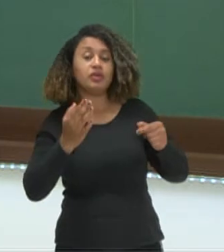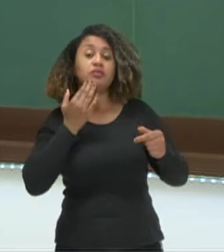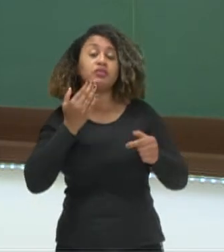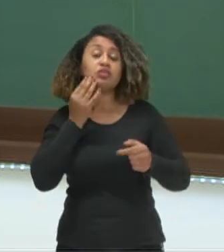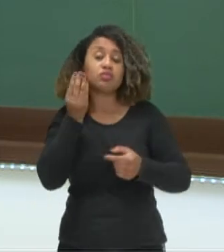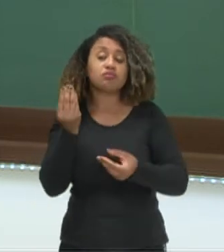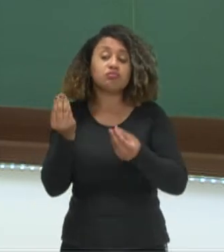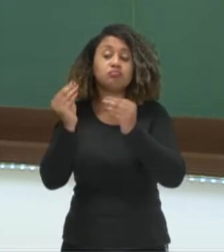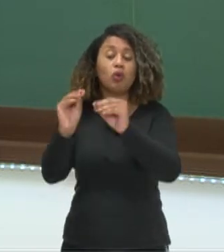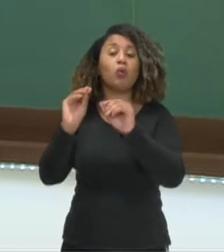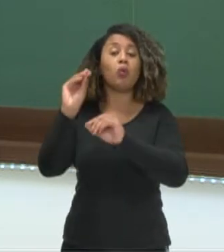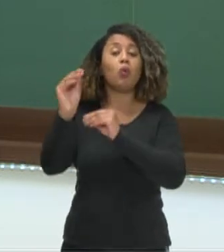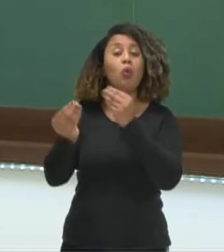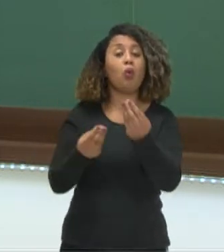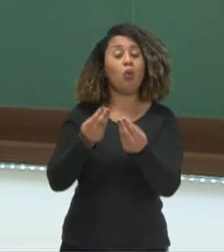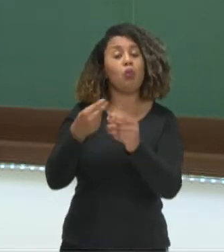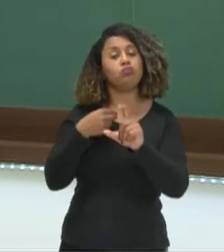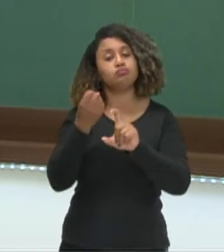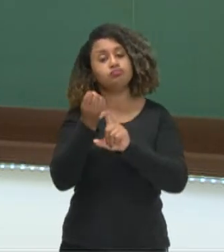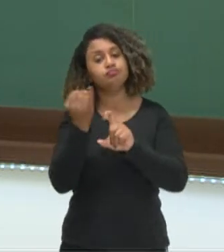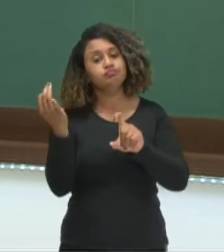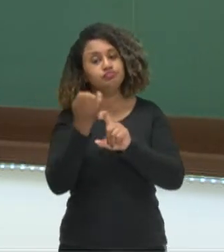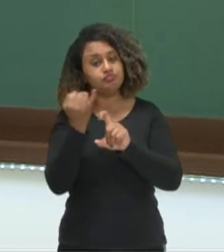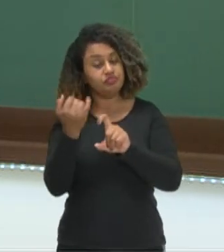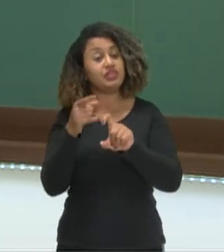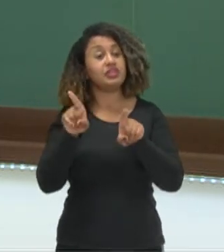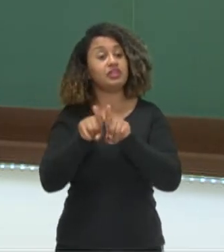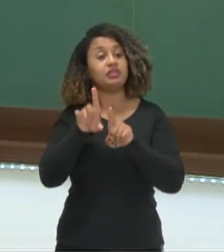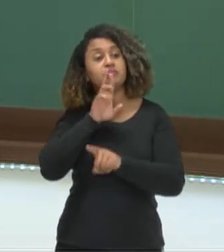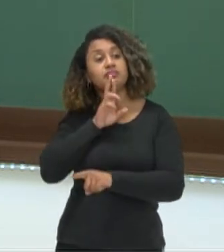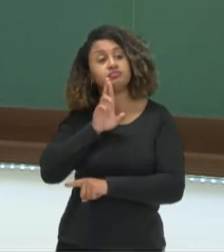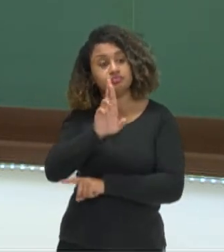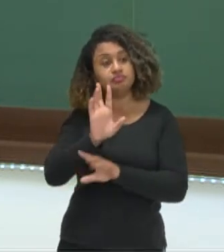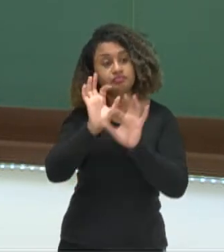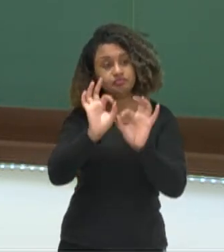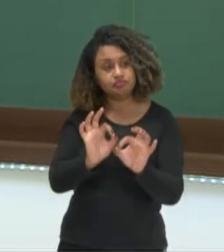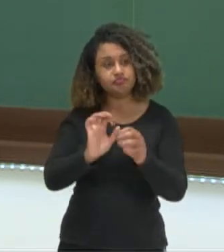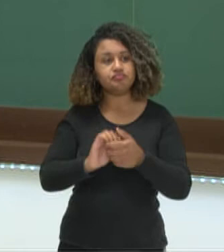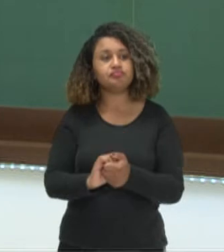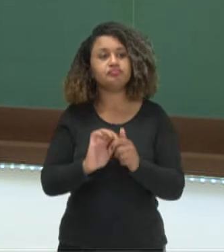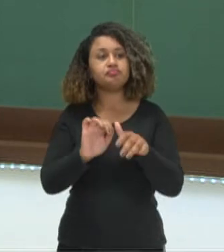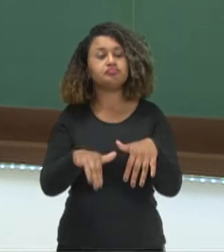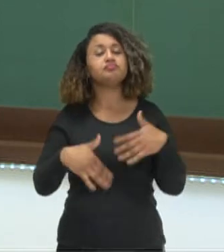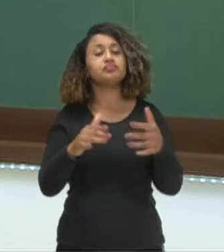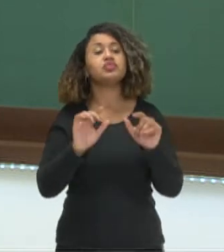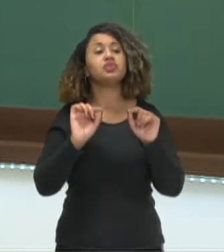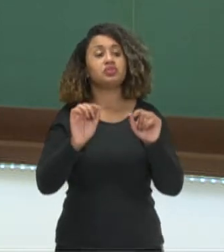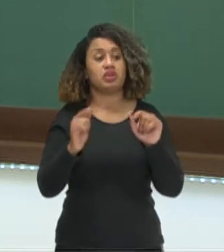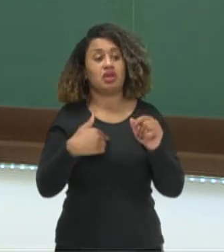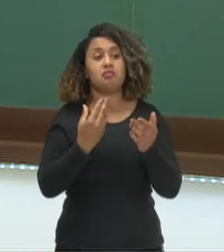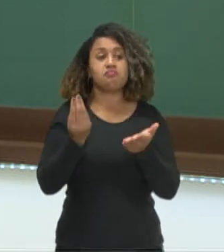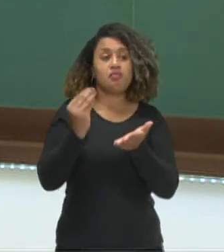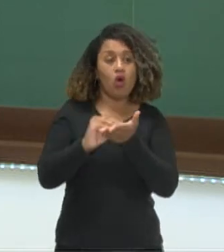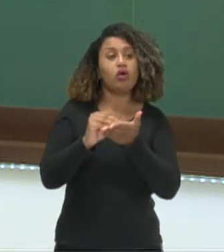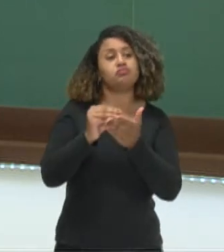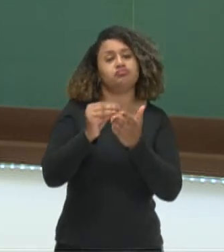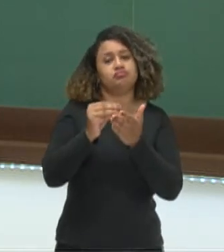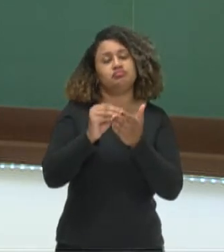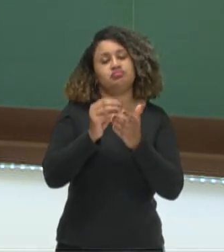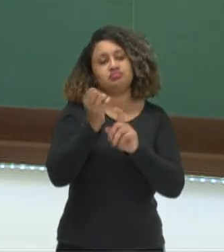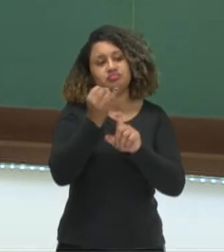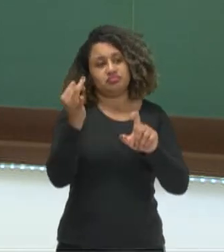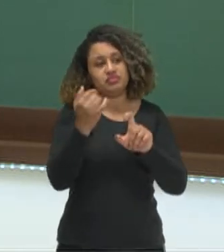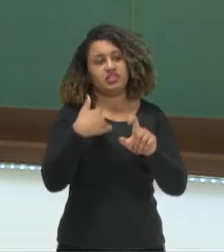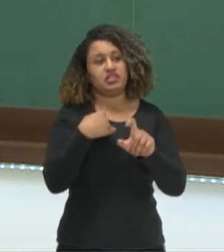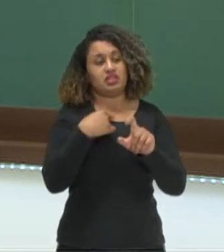para você escrever a potência e resolver. Então, assim, primeiro, escrever 16